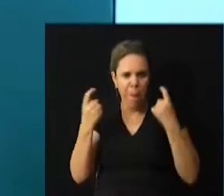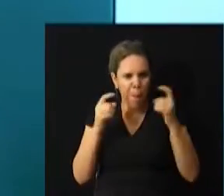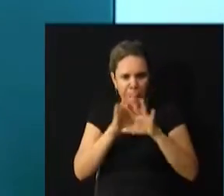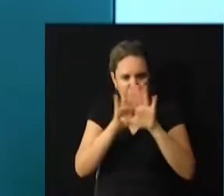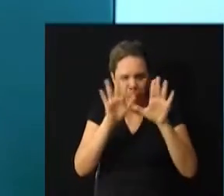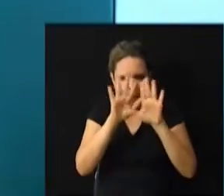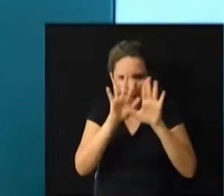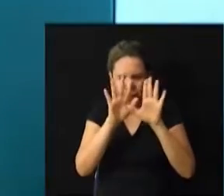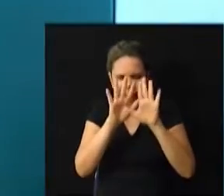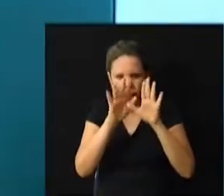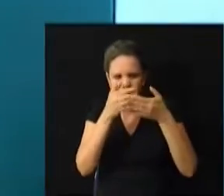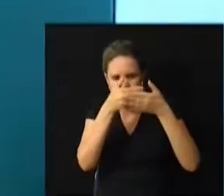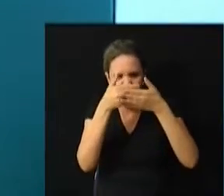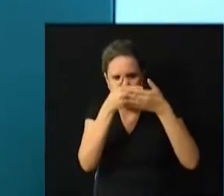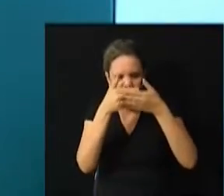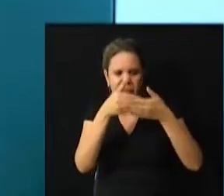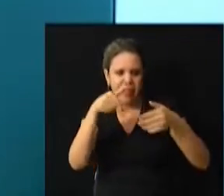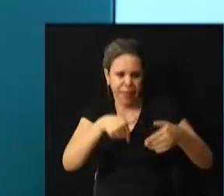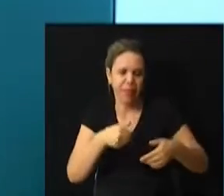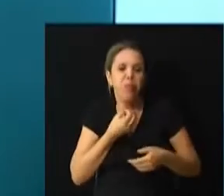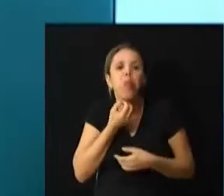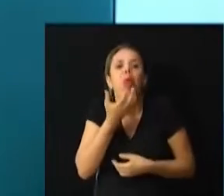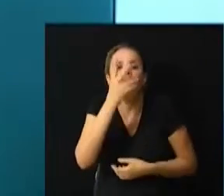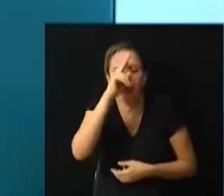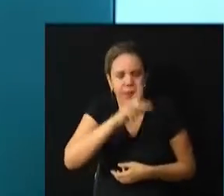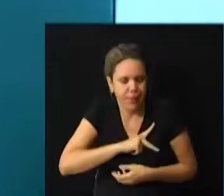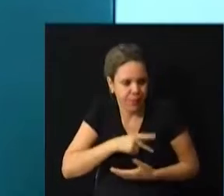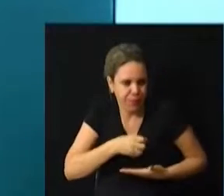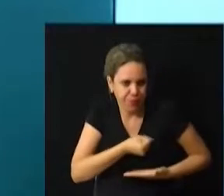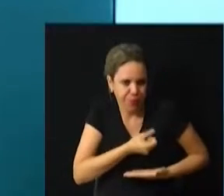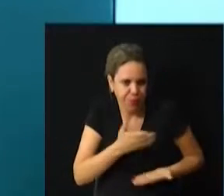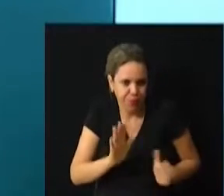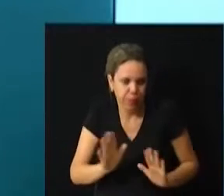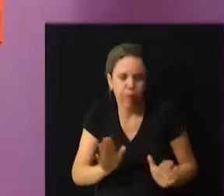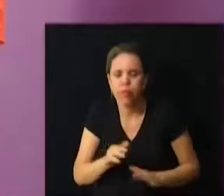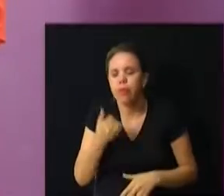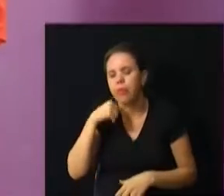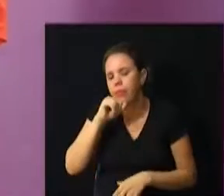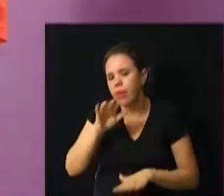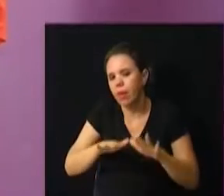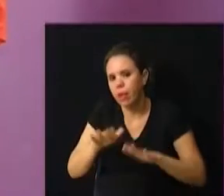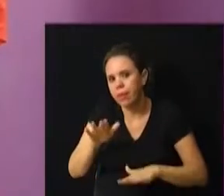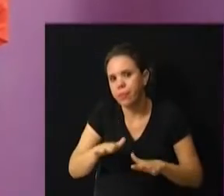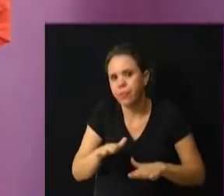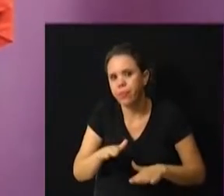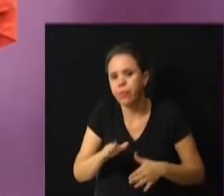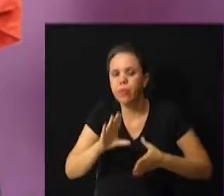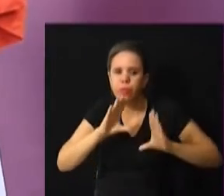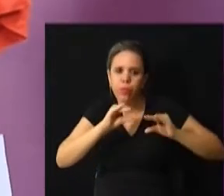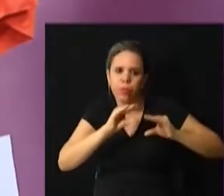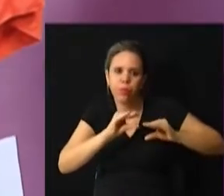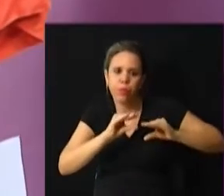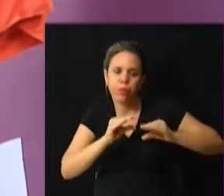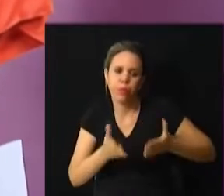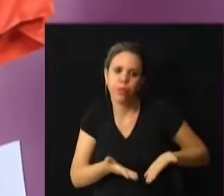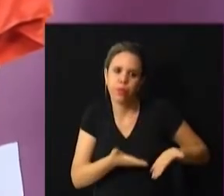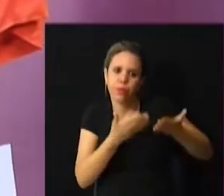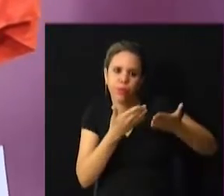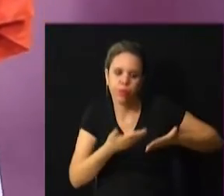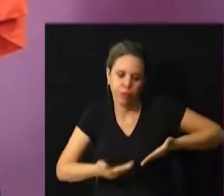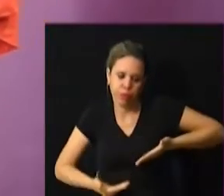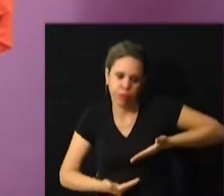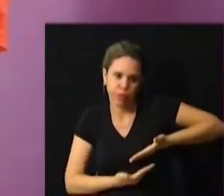ficar preocupada com o nenê regurgitar o seu próprio leite, tá? Tem muita mãe que coloca aquele travesseirinho